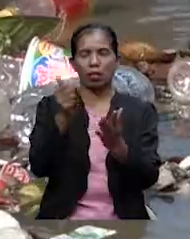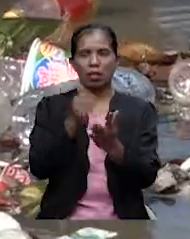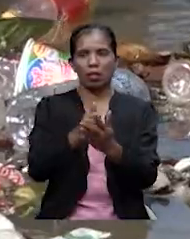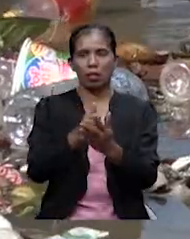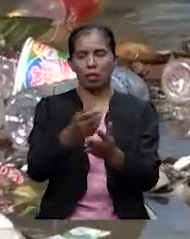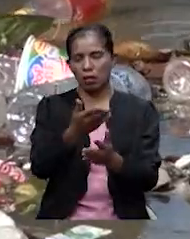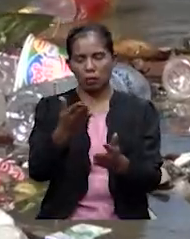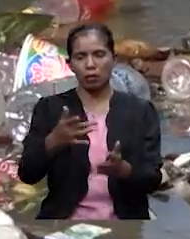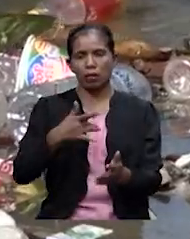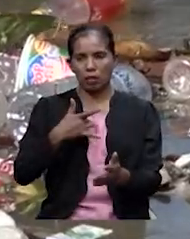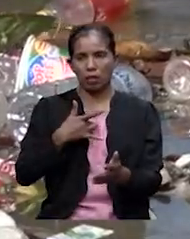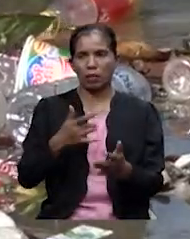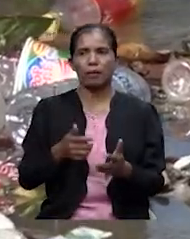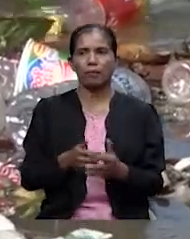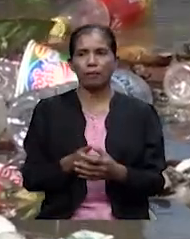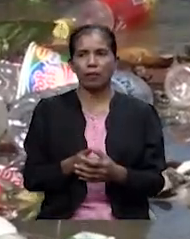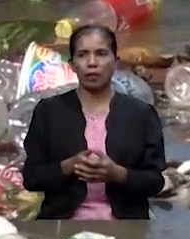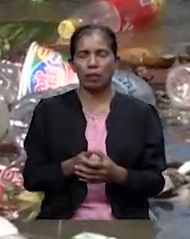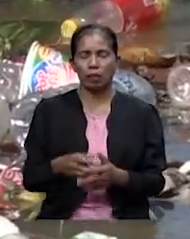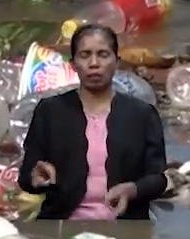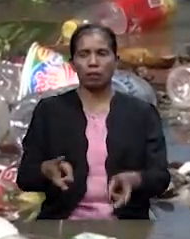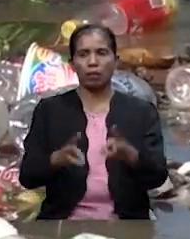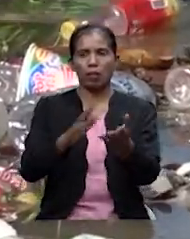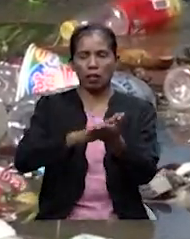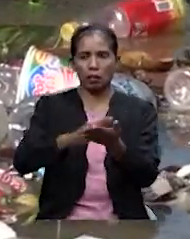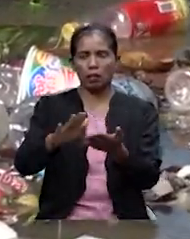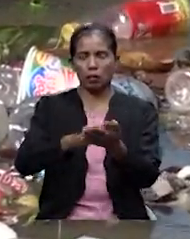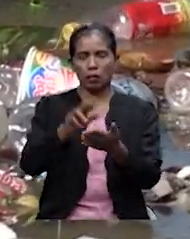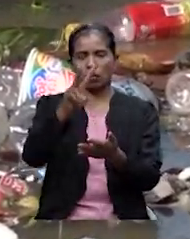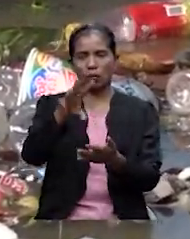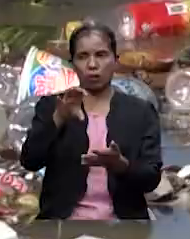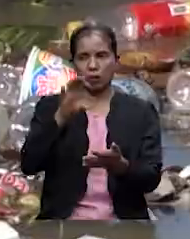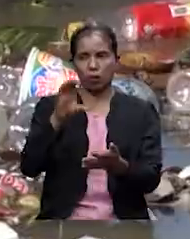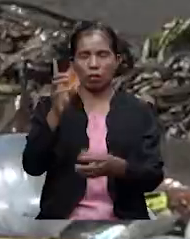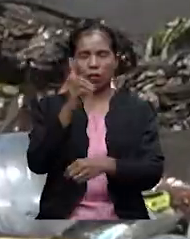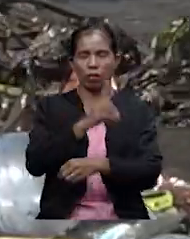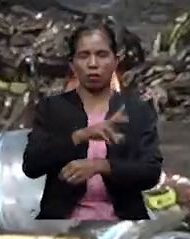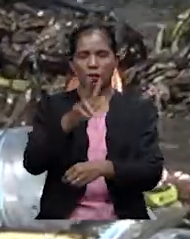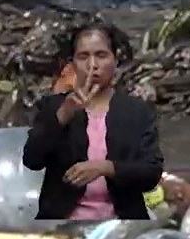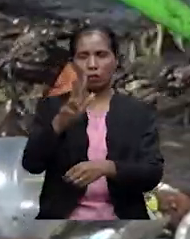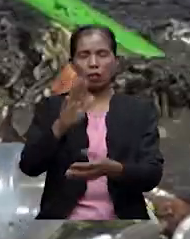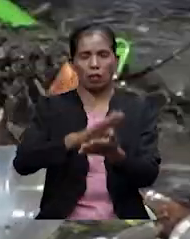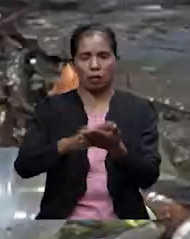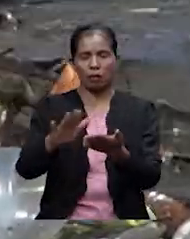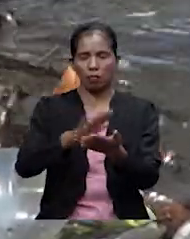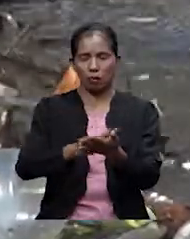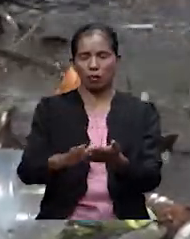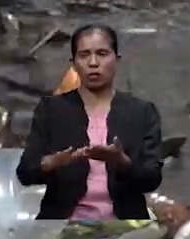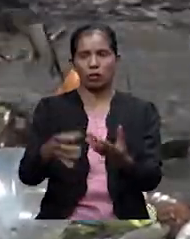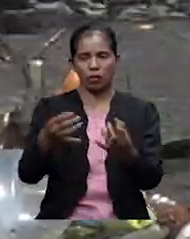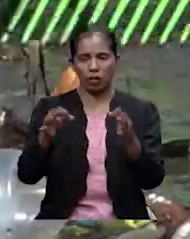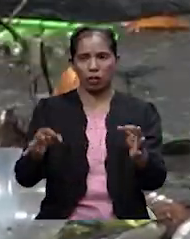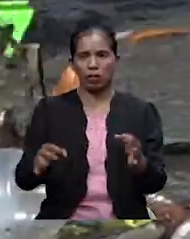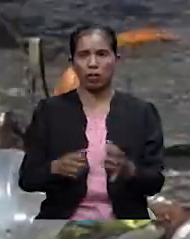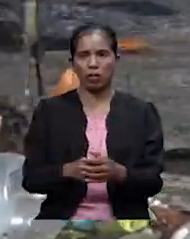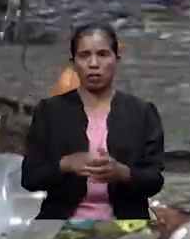assente, ausente. Mota maloa, ambahamos, oema, atusrua. Horas tolo nelara na minha mão de carica